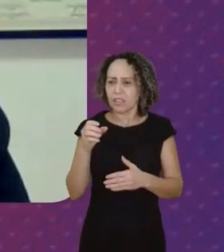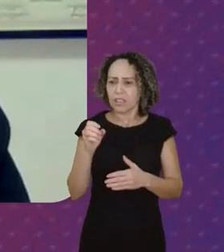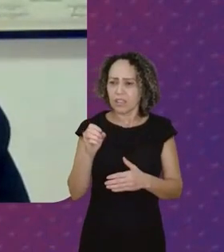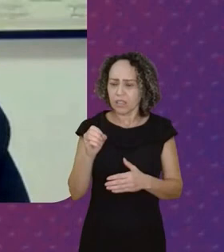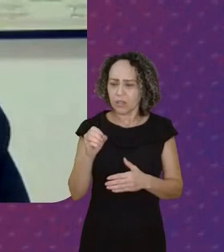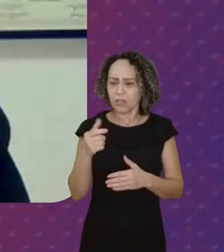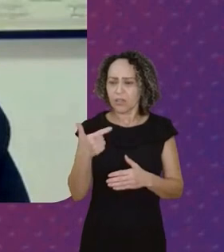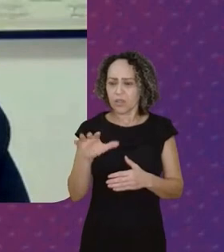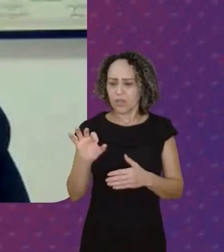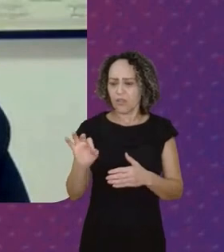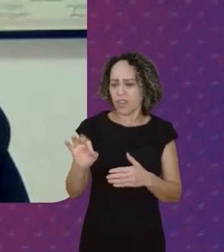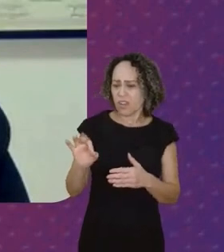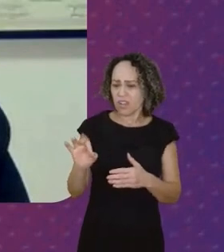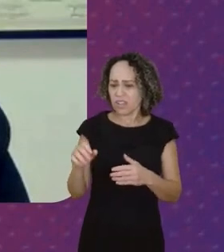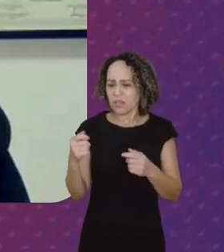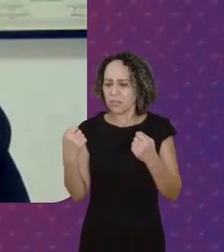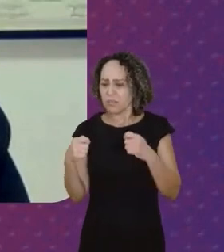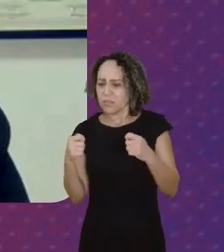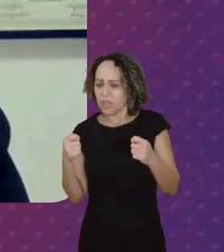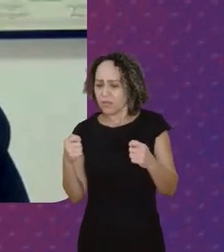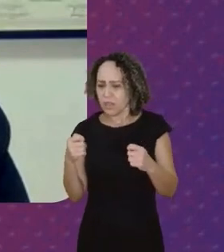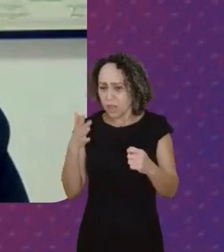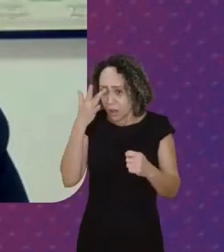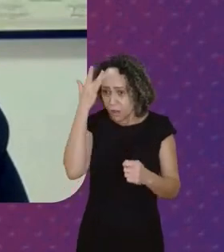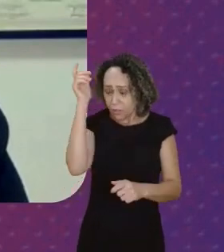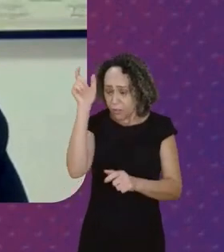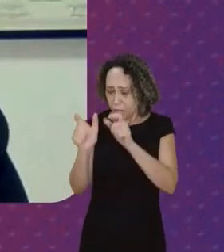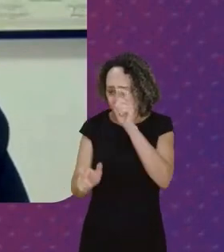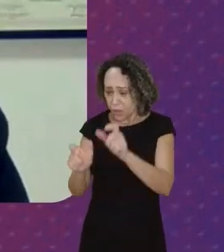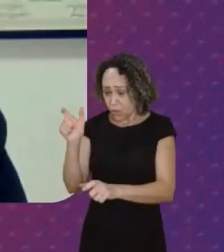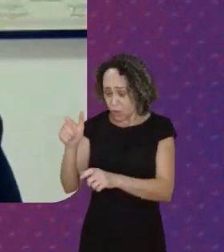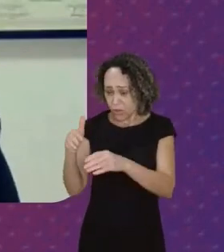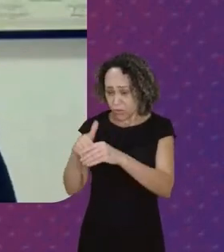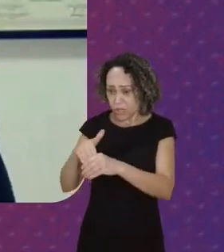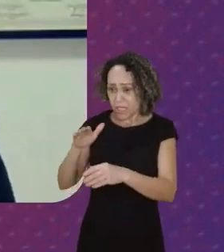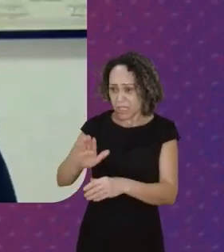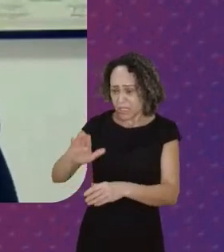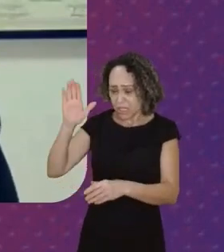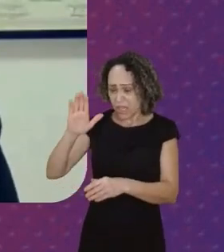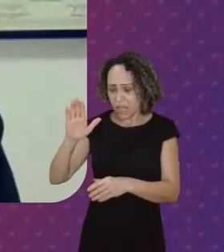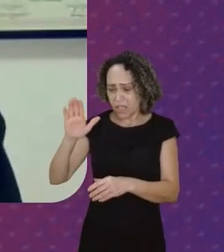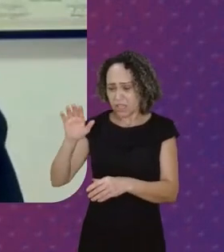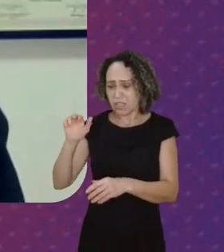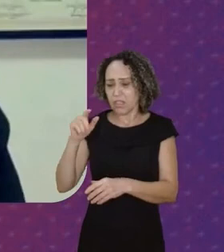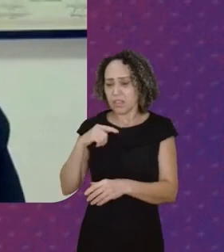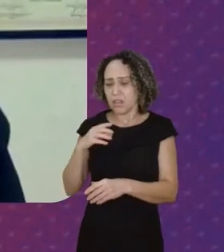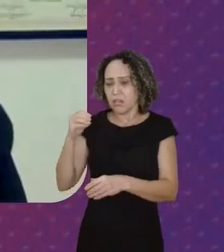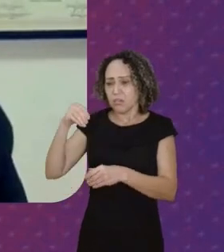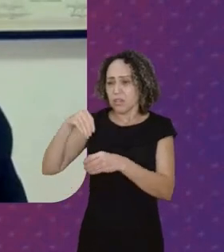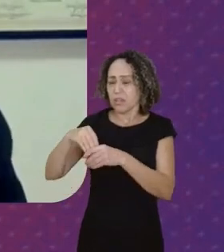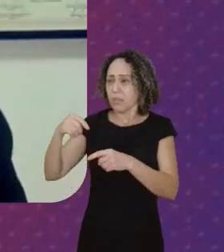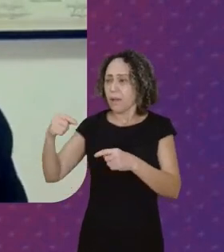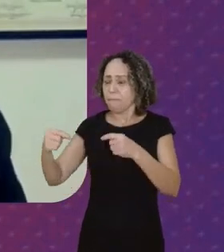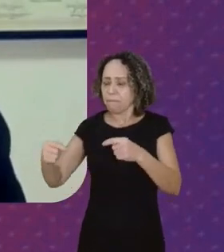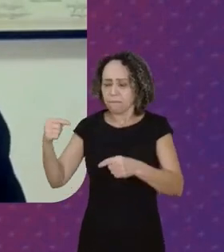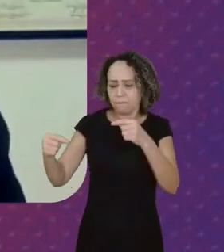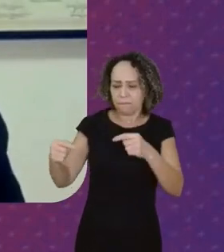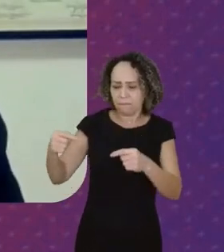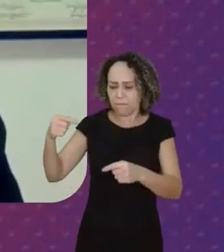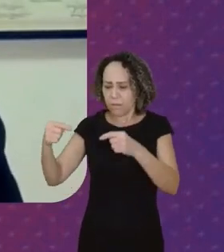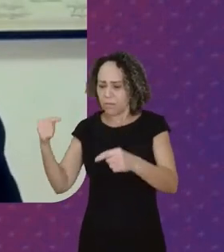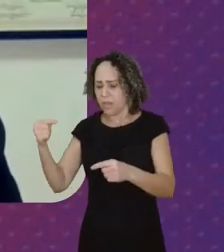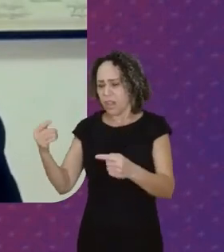150% de pessoas fossem candidatas com relação às cadeiras em disputa, né? Os partidos